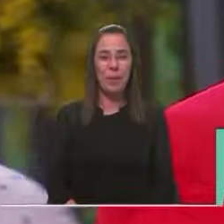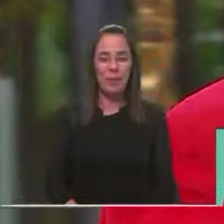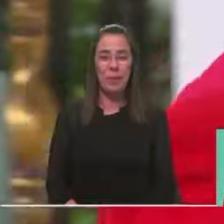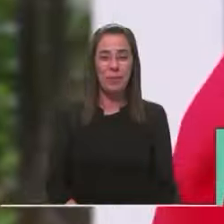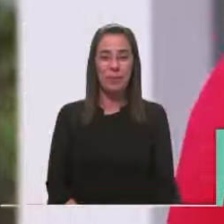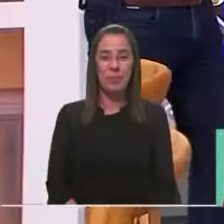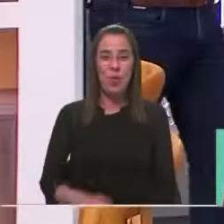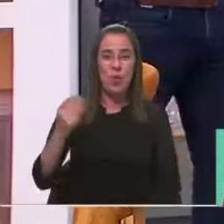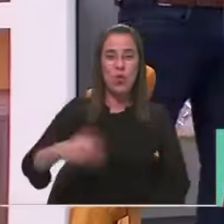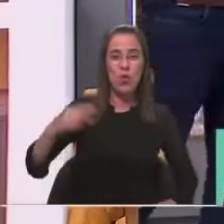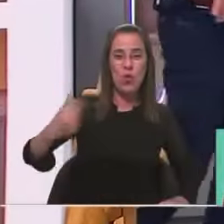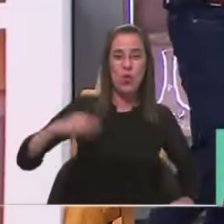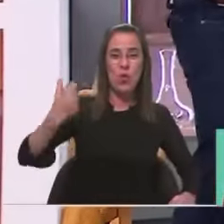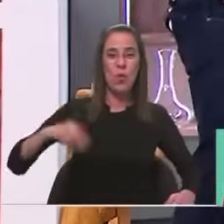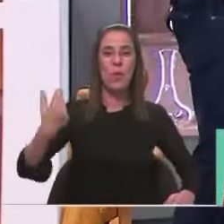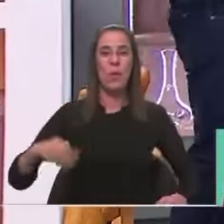yeah.